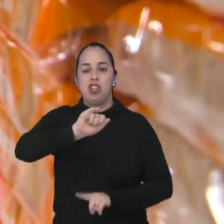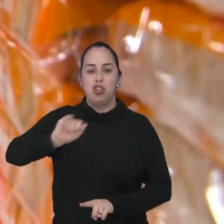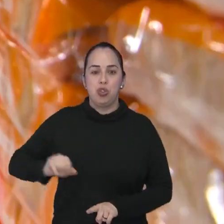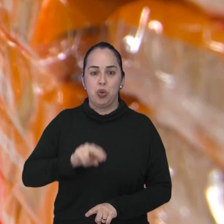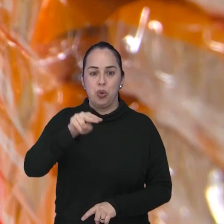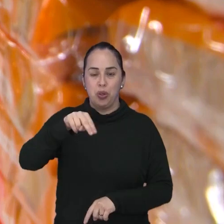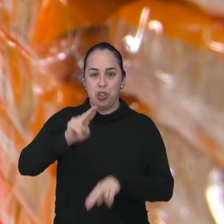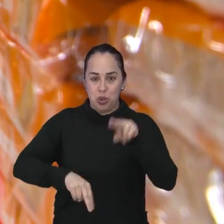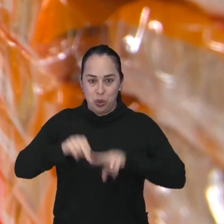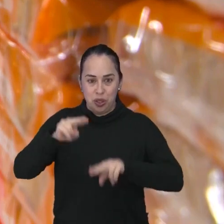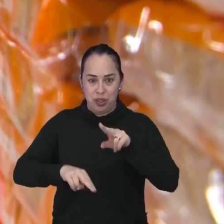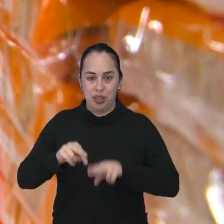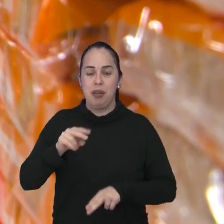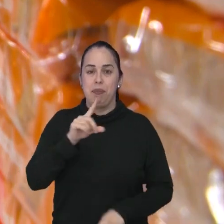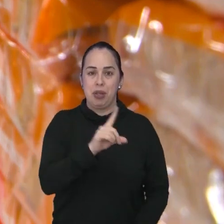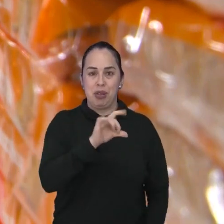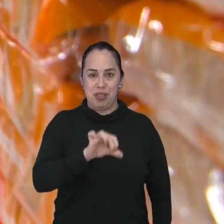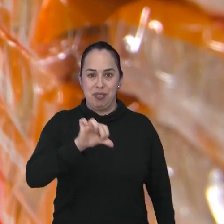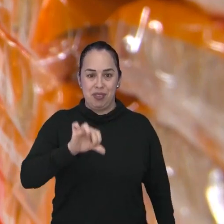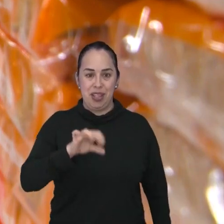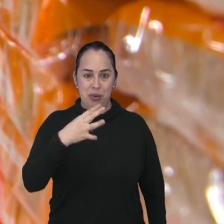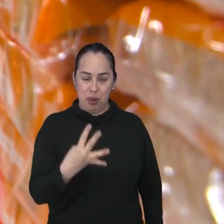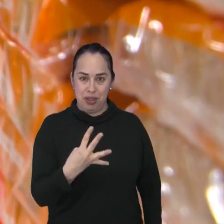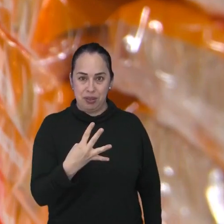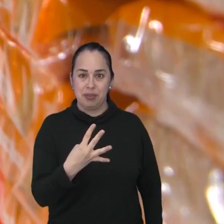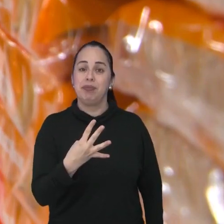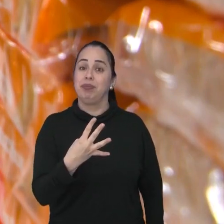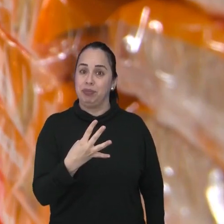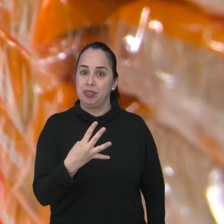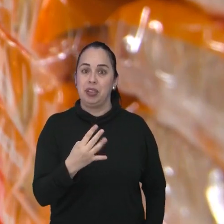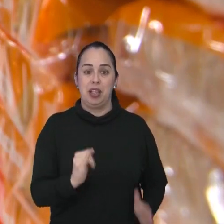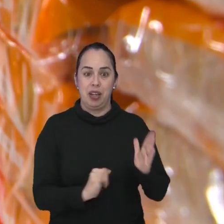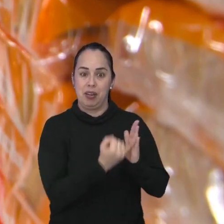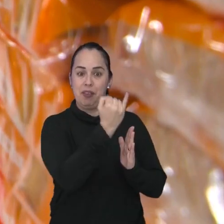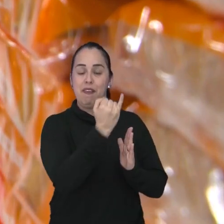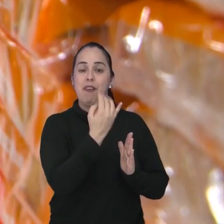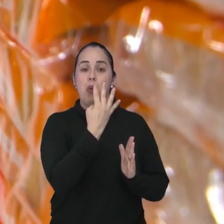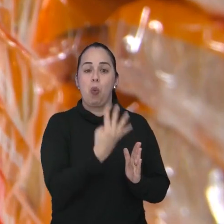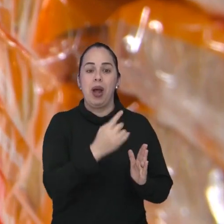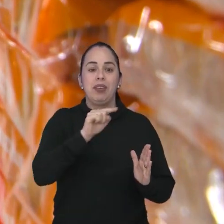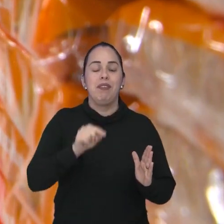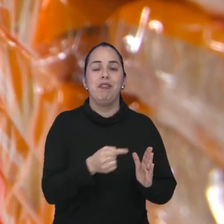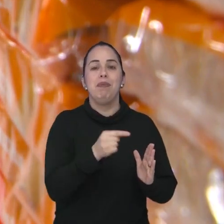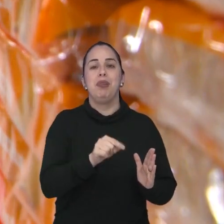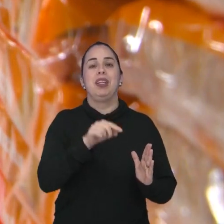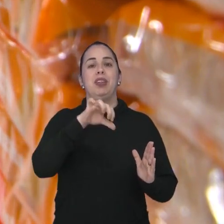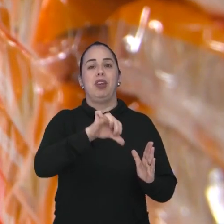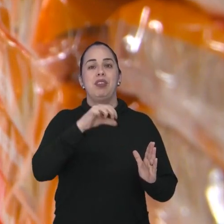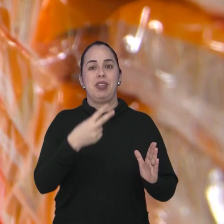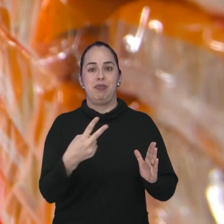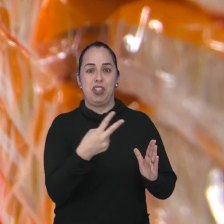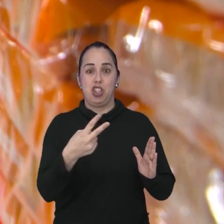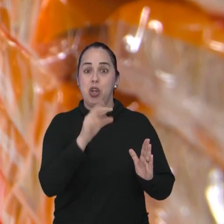em junho de 94, mês anterior ao lançamento do real, a inflação era de